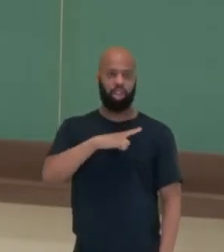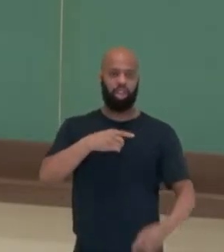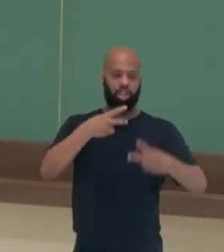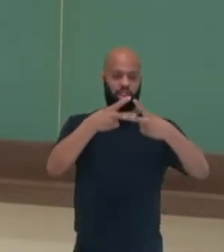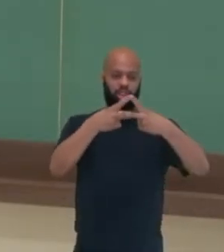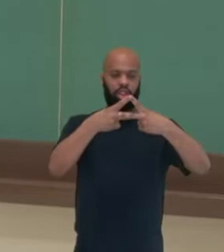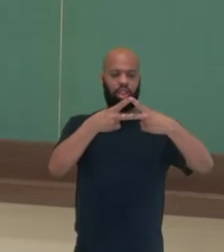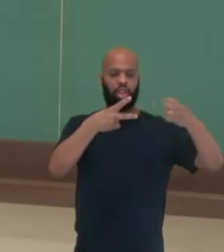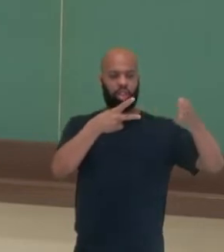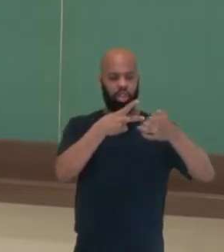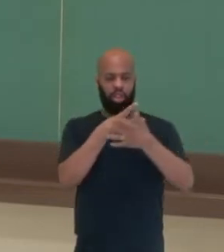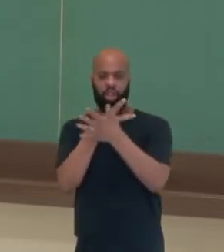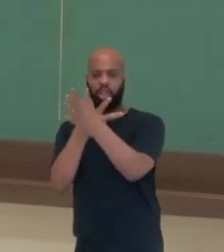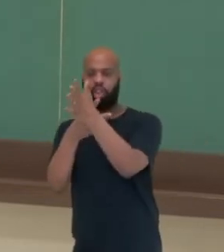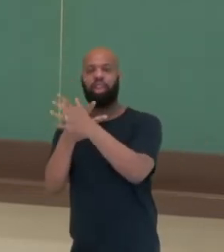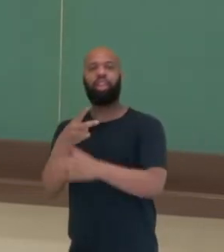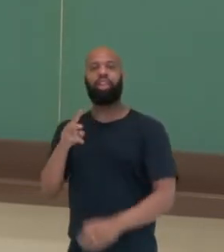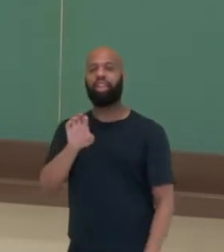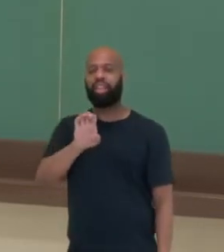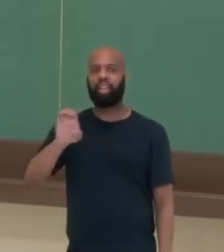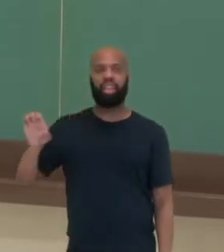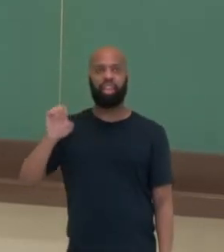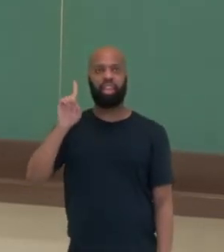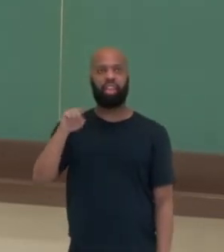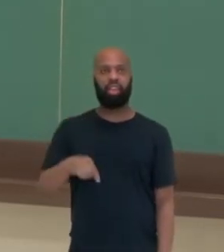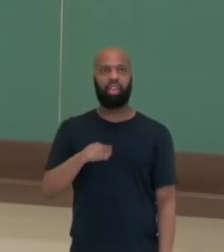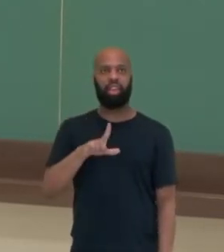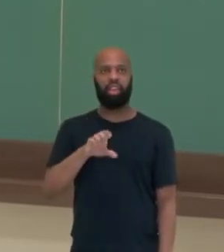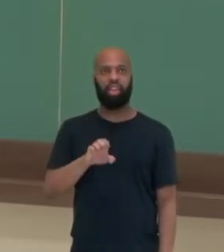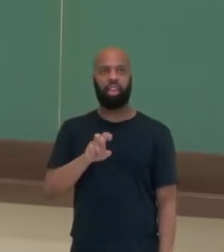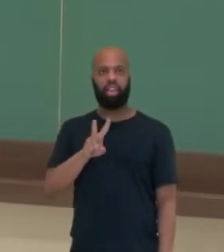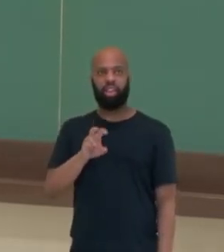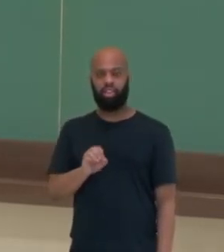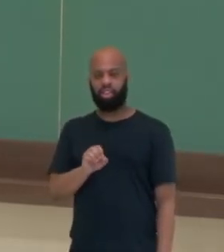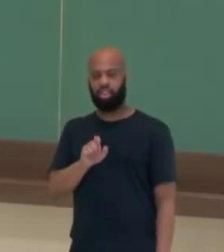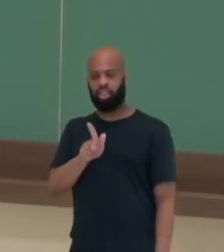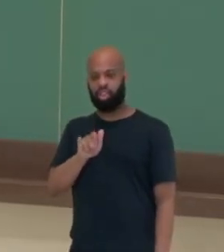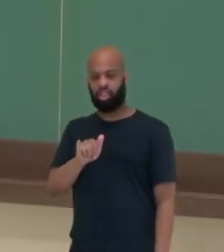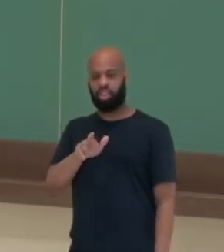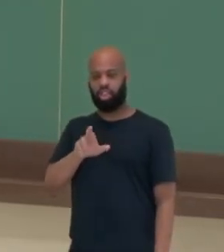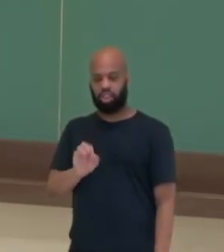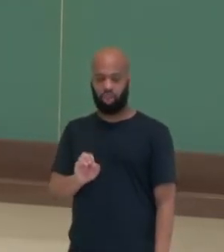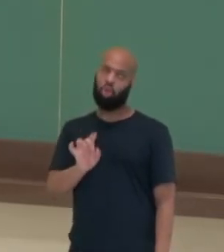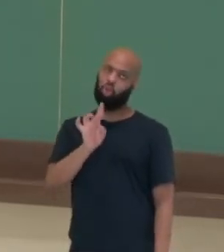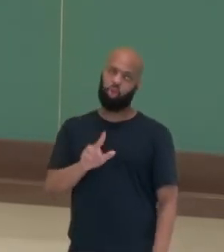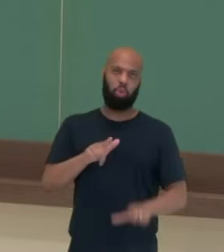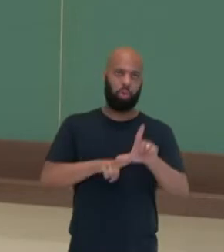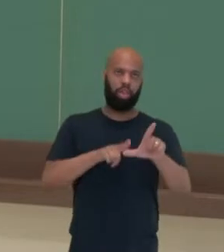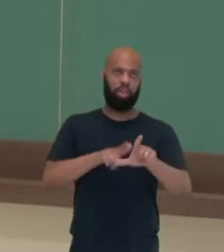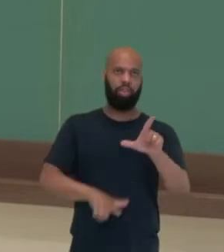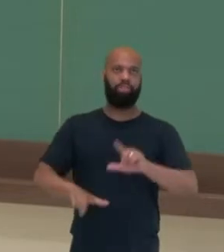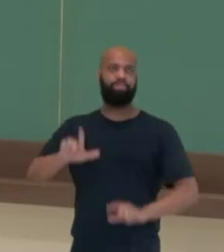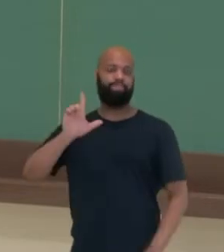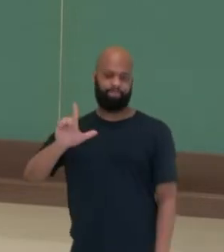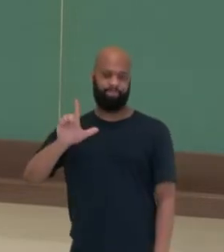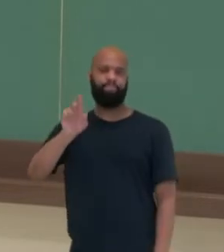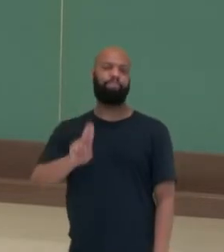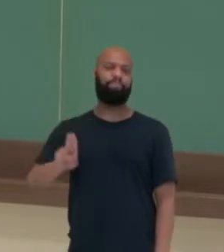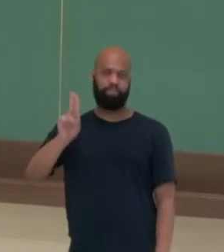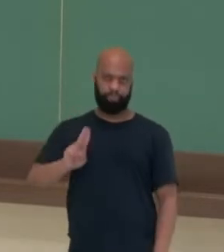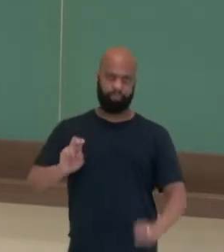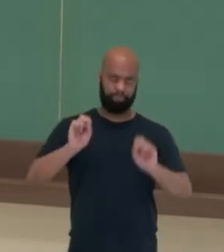esquerdo, nós denominamos isômero levógero. E aí apenas também poderemos apenas simbolizar pela letra